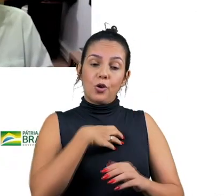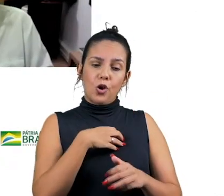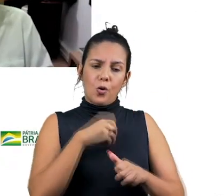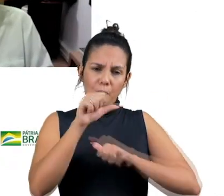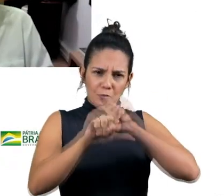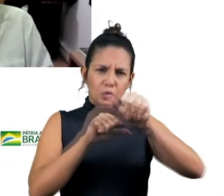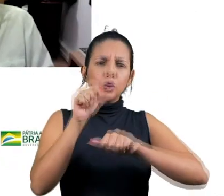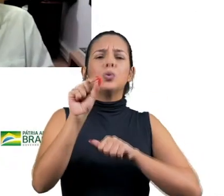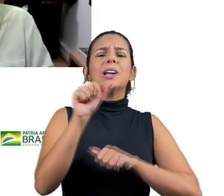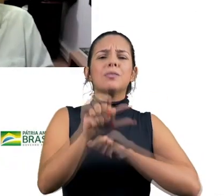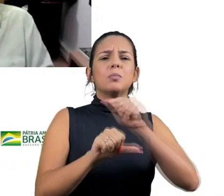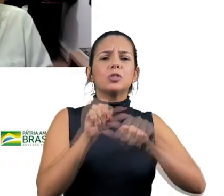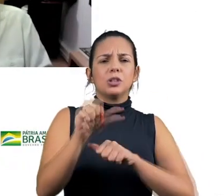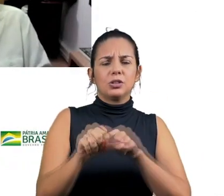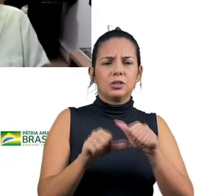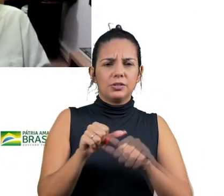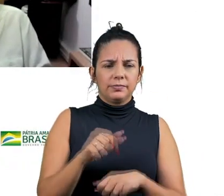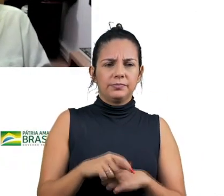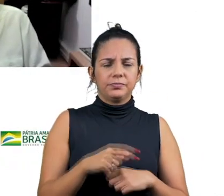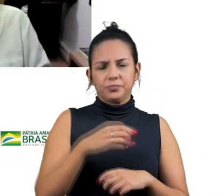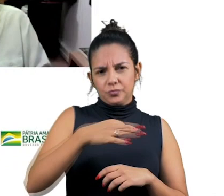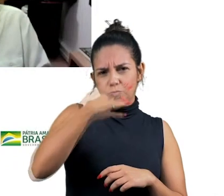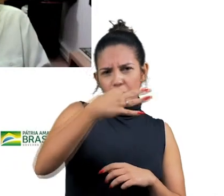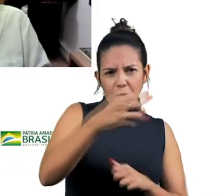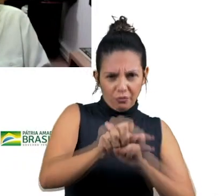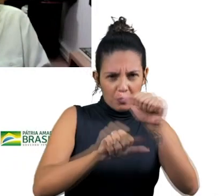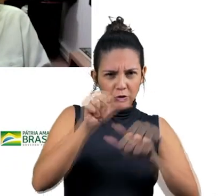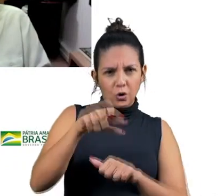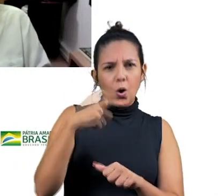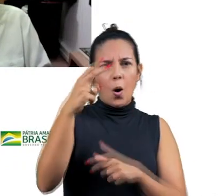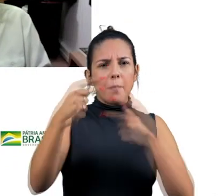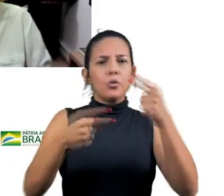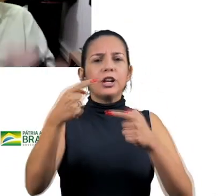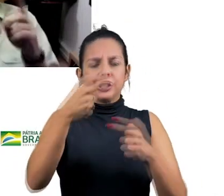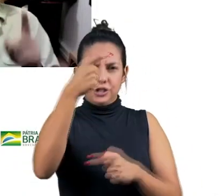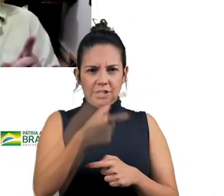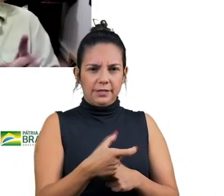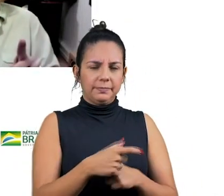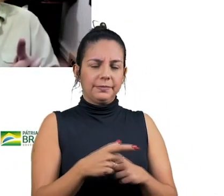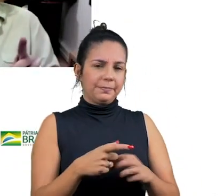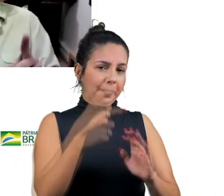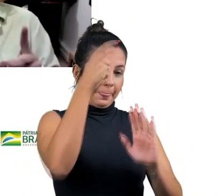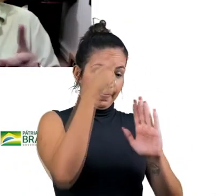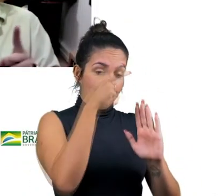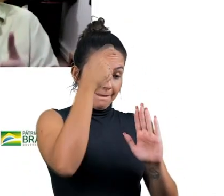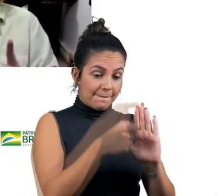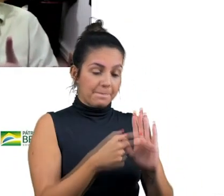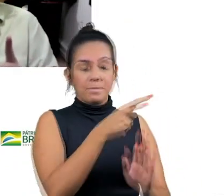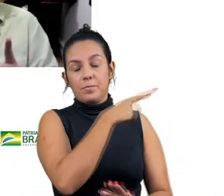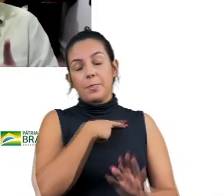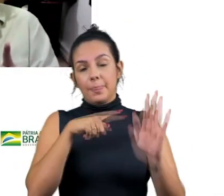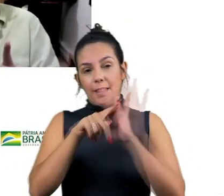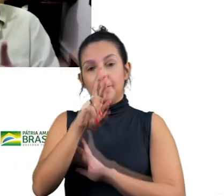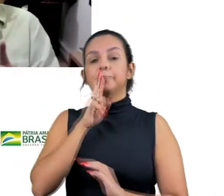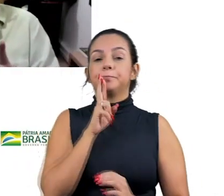Vai mudar o quê? A natureza do argumento ou a natureza do político? Não, veja bem, Afonso,